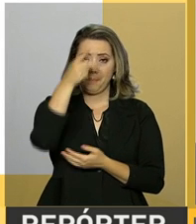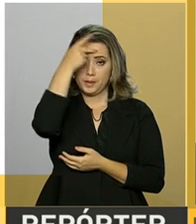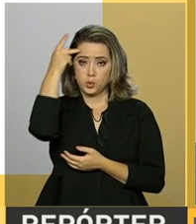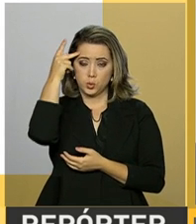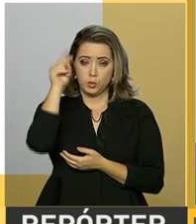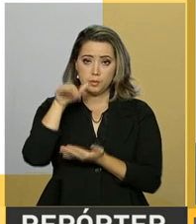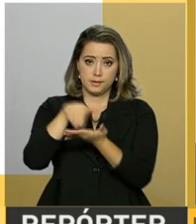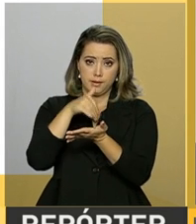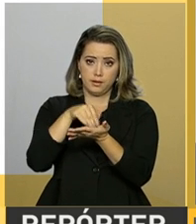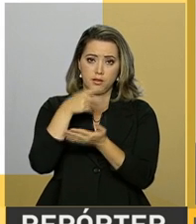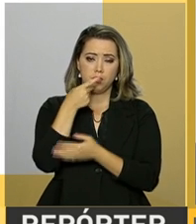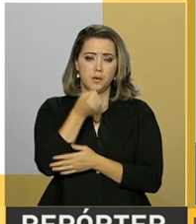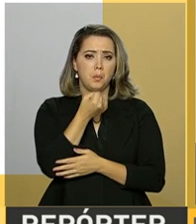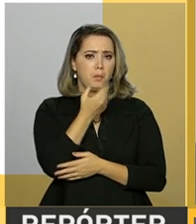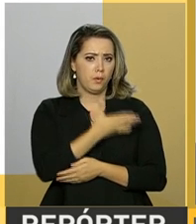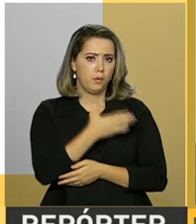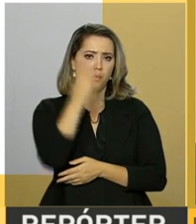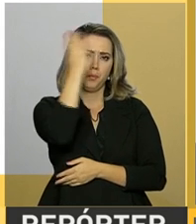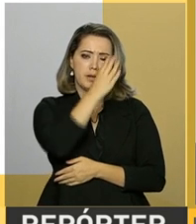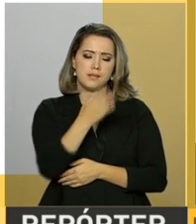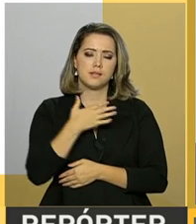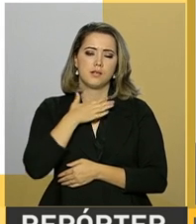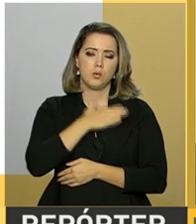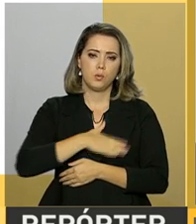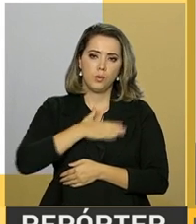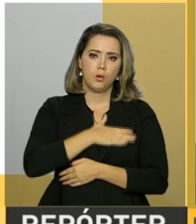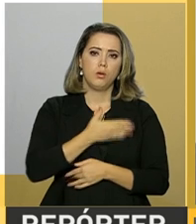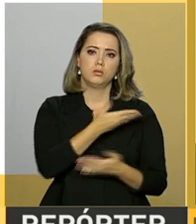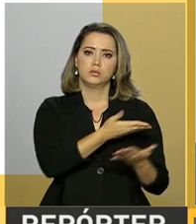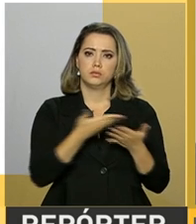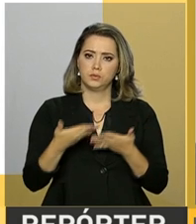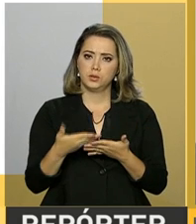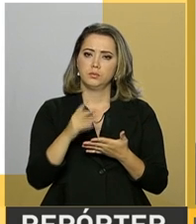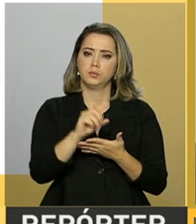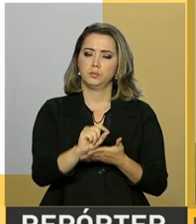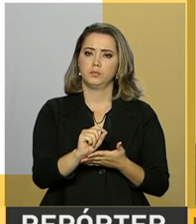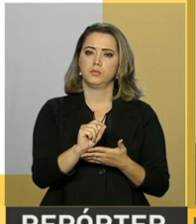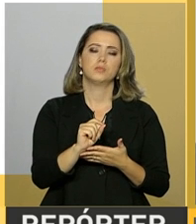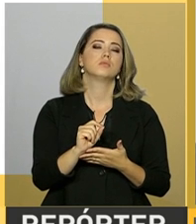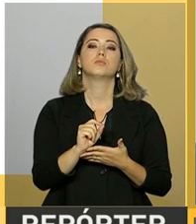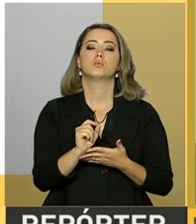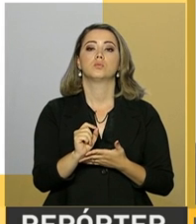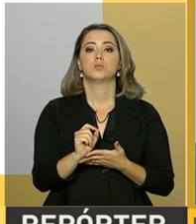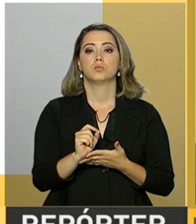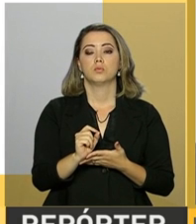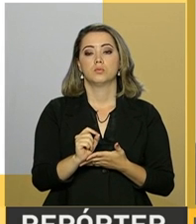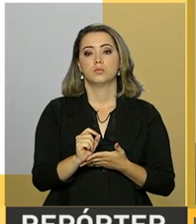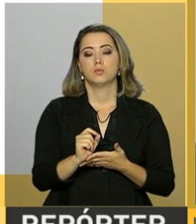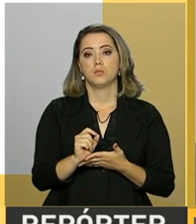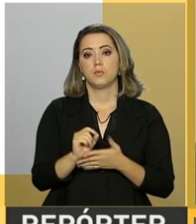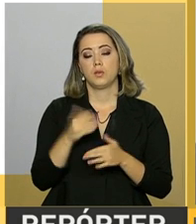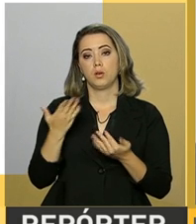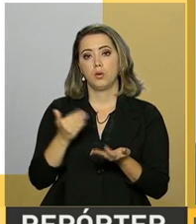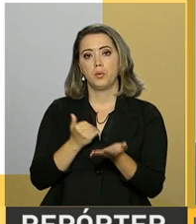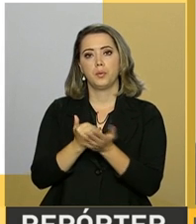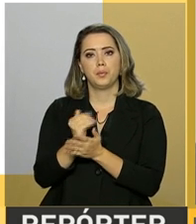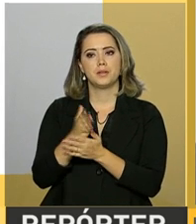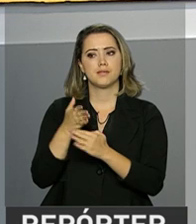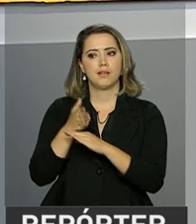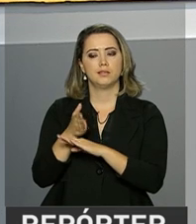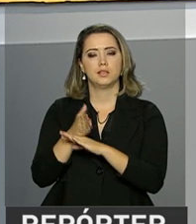da do Brasil ter tomado essa decisão né de eh iniciar o processo